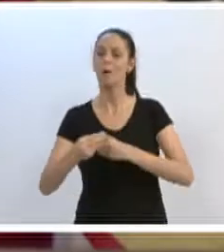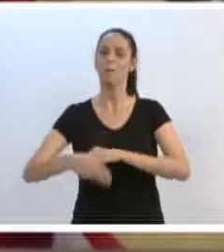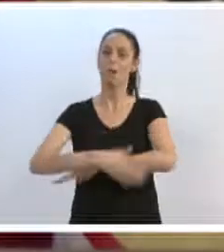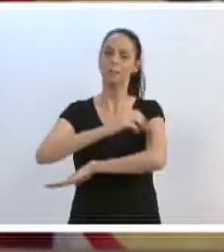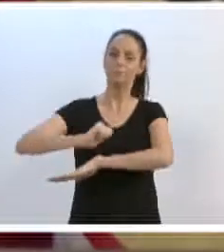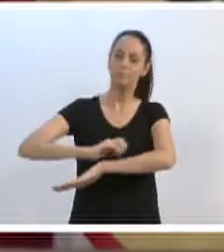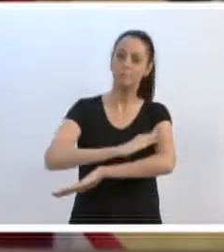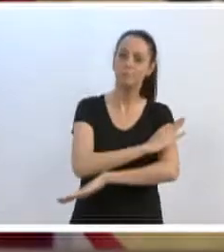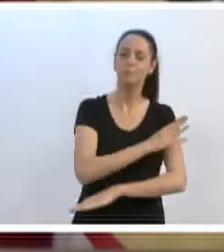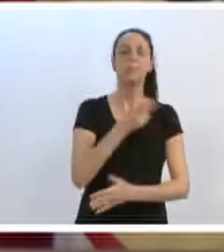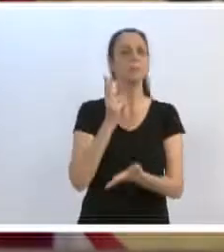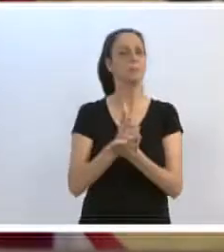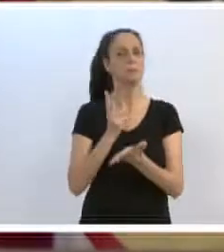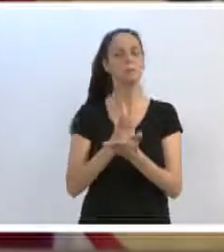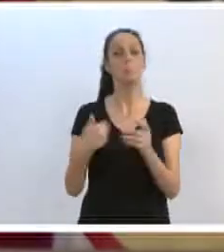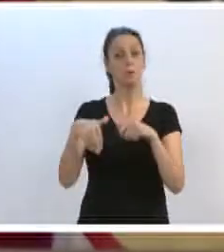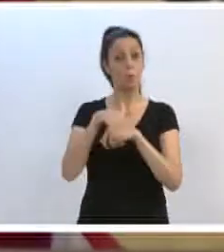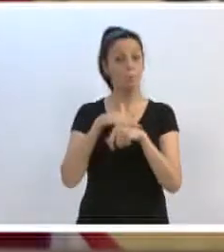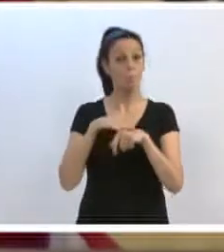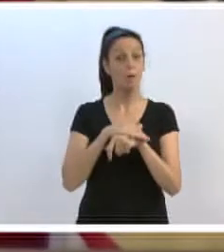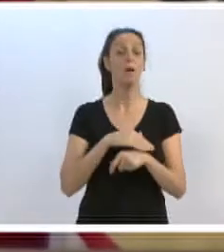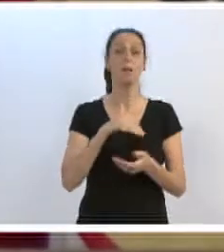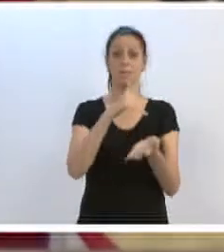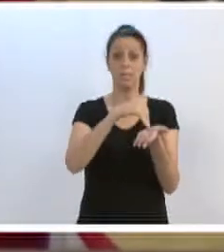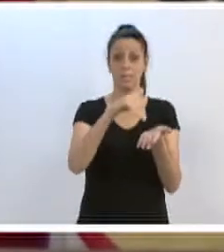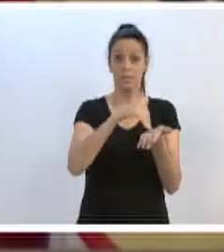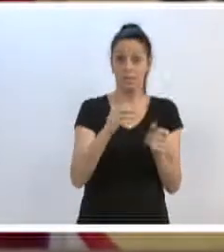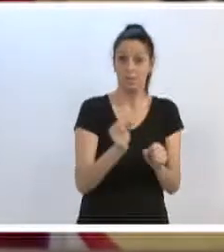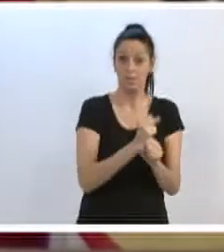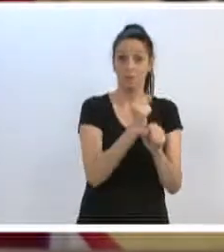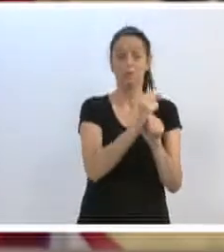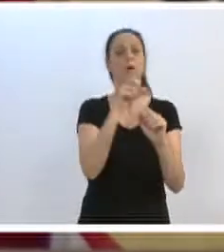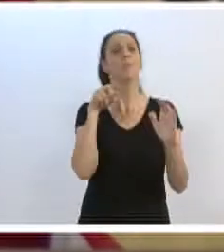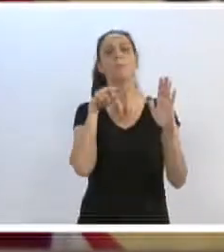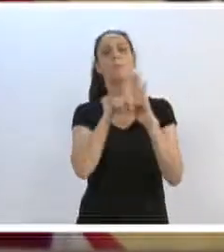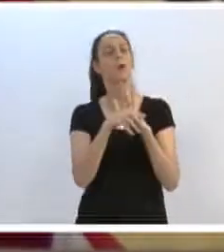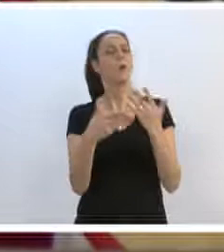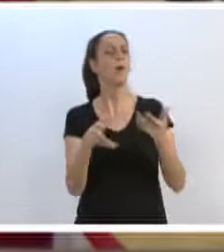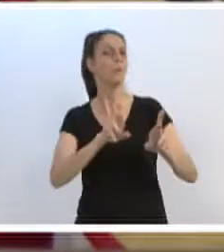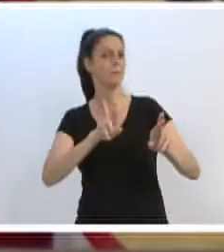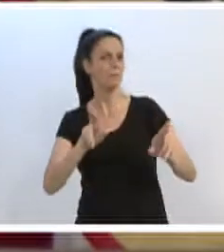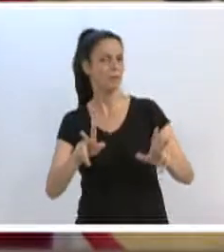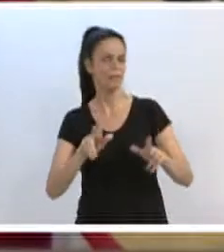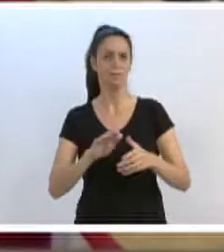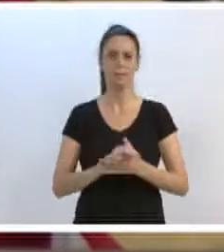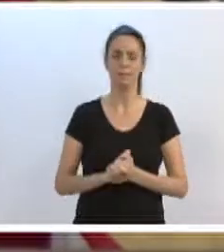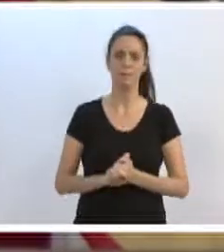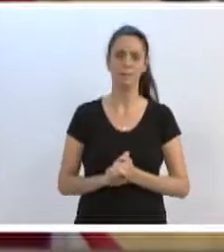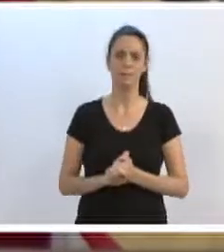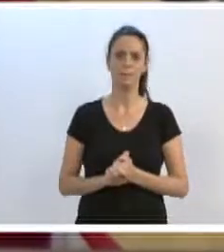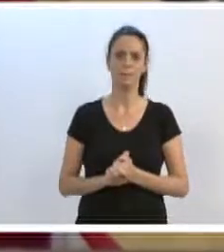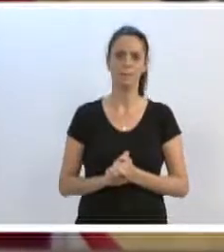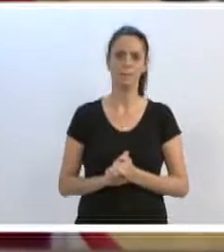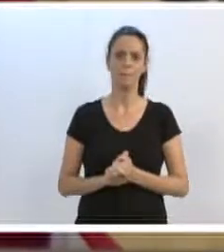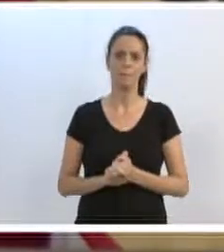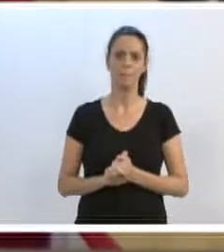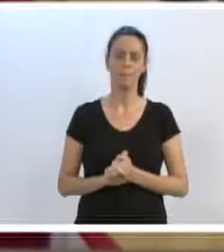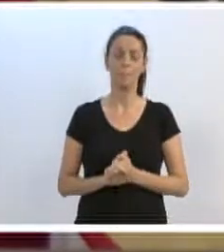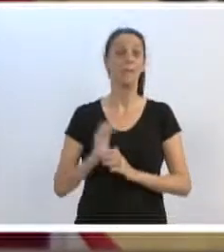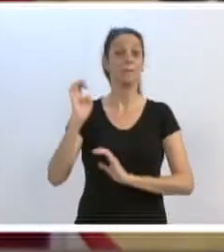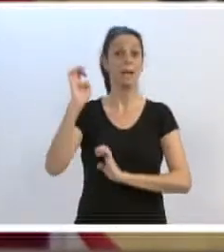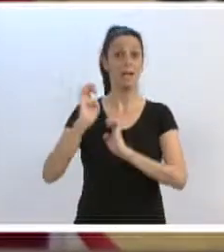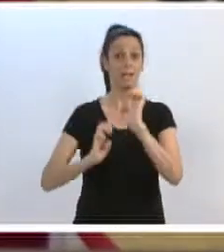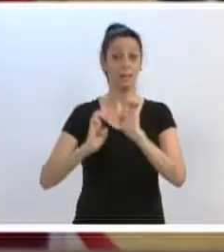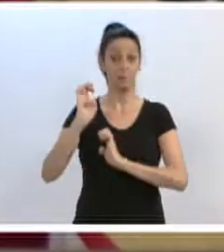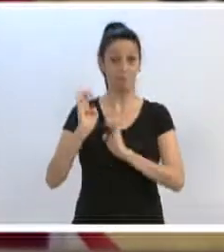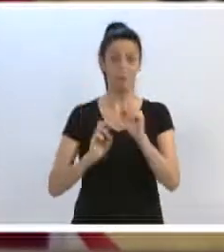perguntando para as secretarias qual é a diferença da programa Pavimentação, né, de as empresas que